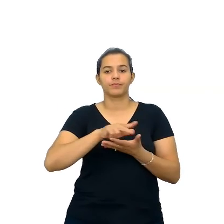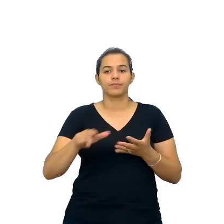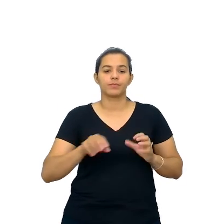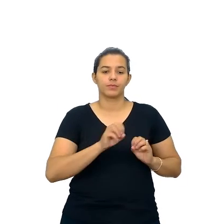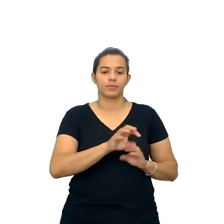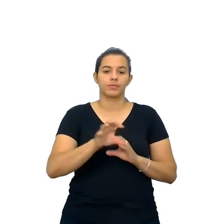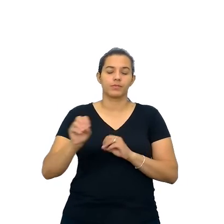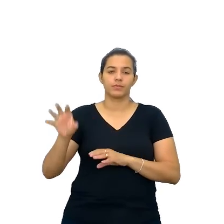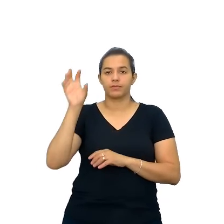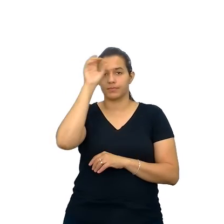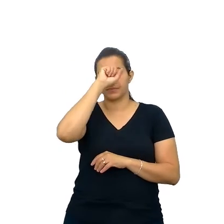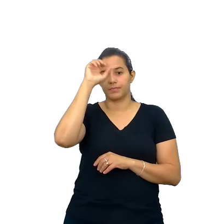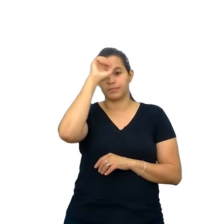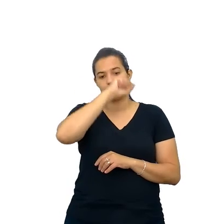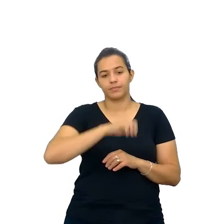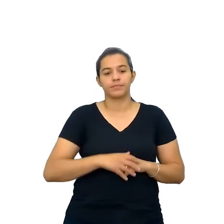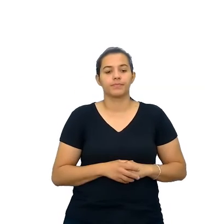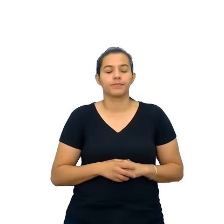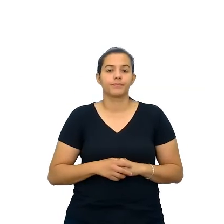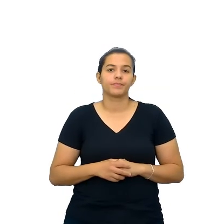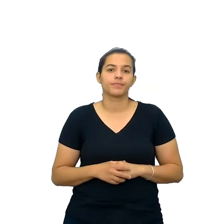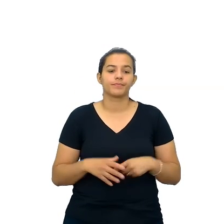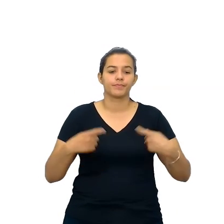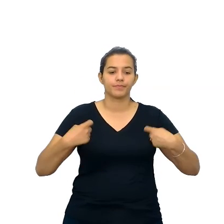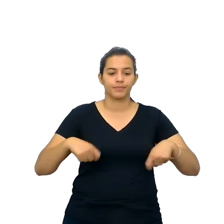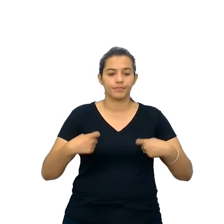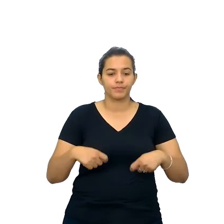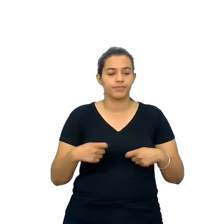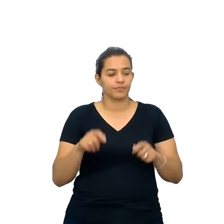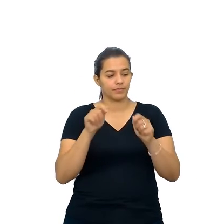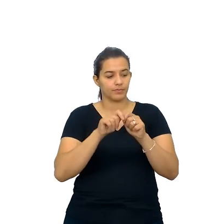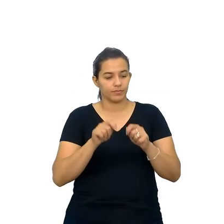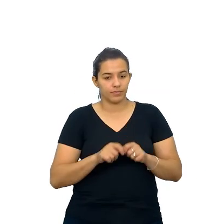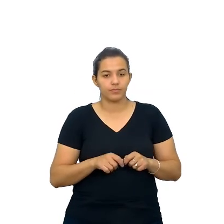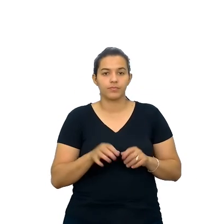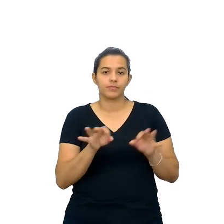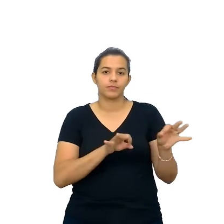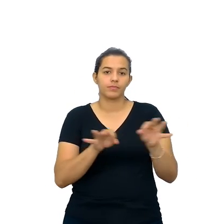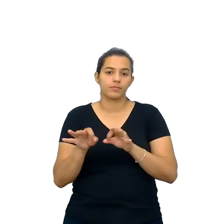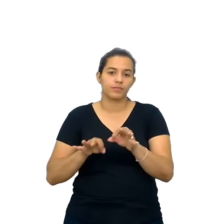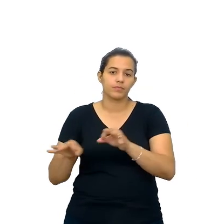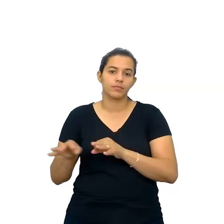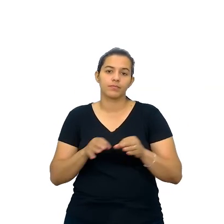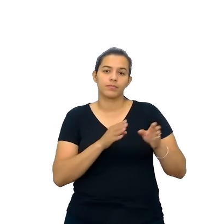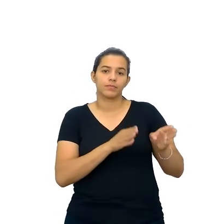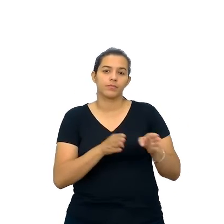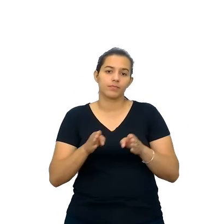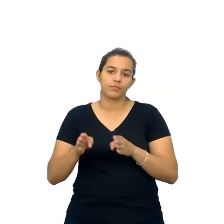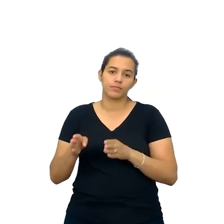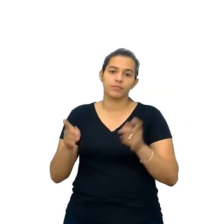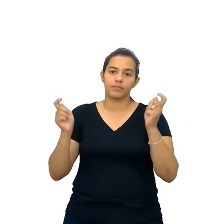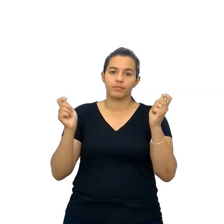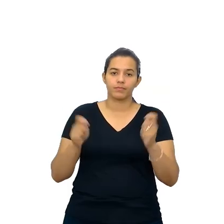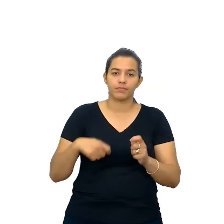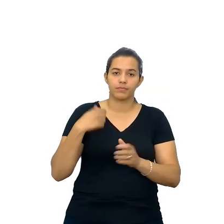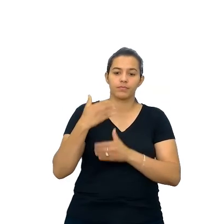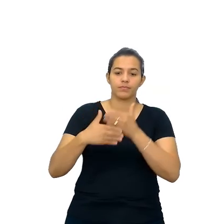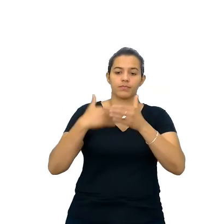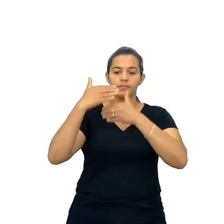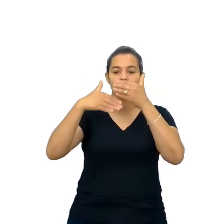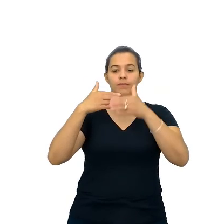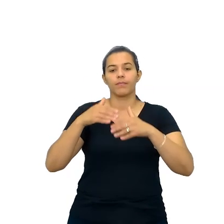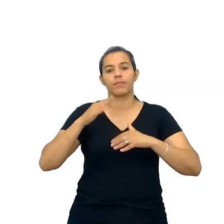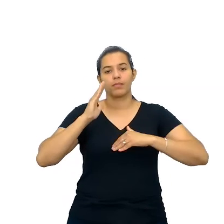e aprendizagem. E precisamos construir aí planos de ação, né, que proporcione o desenvolvimento